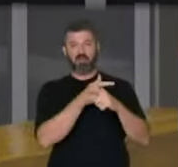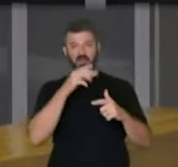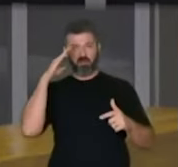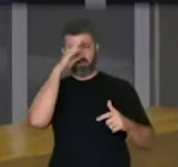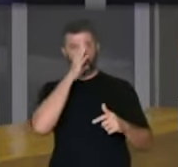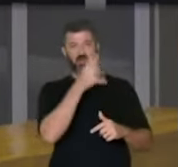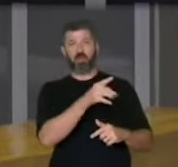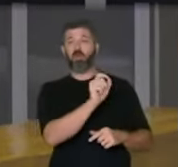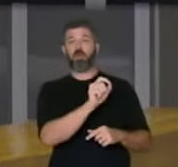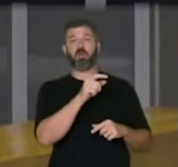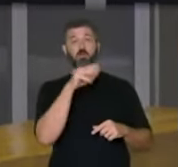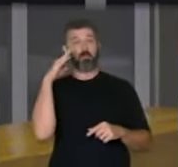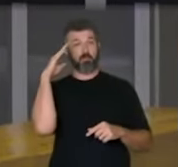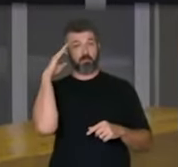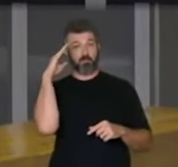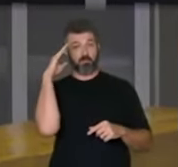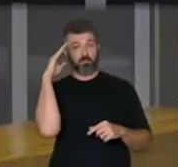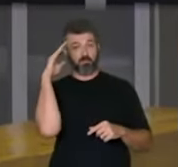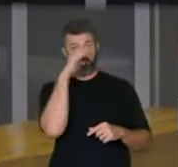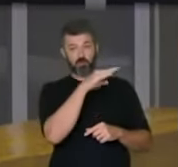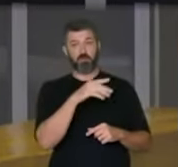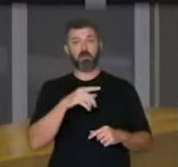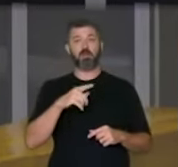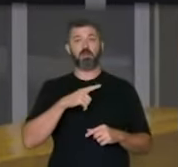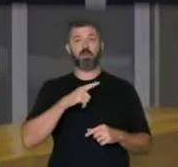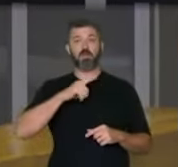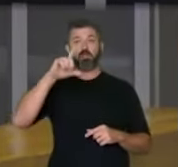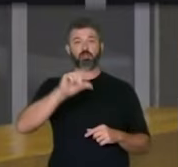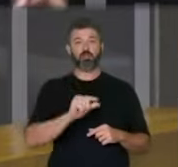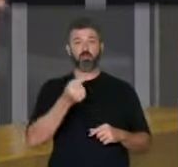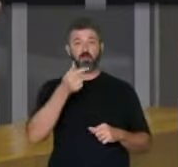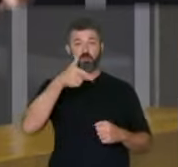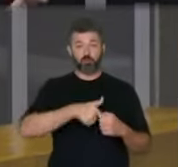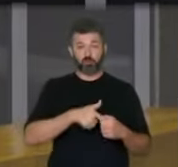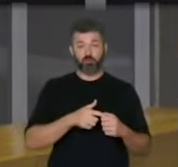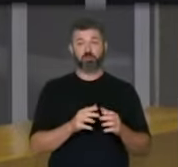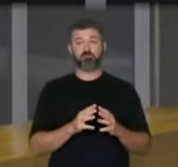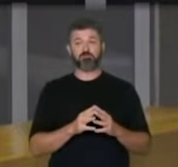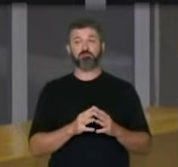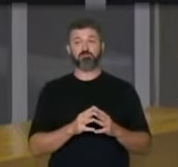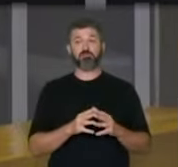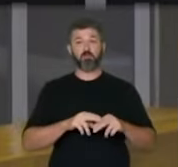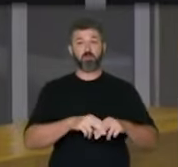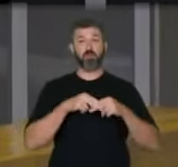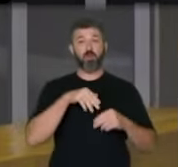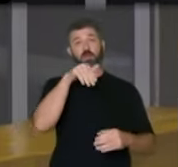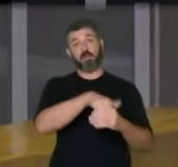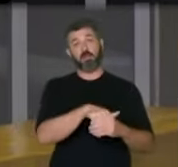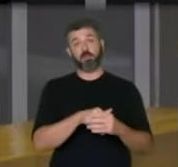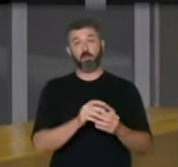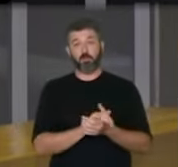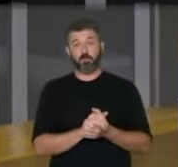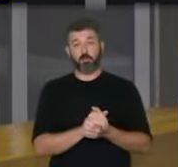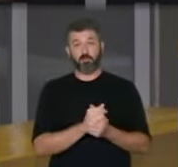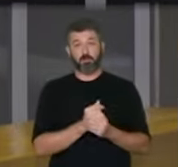dizendo que o presidente Bolsonaro teria reduzido o preço dos combustíveis por conta da eleição. E que,